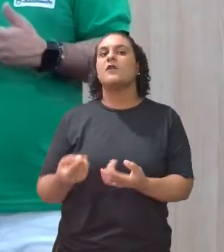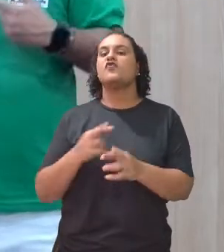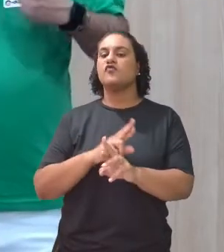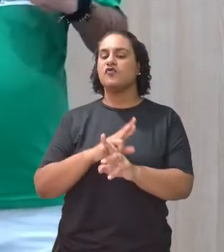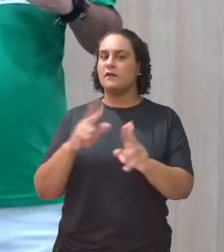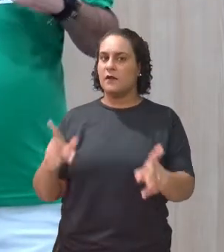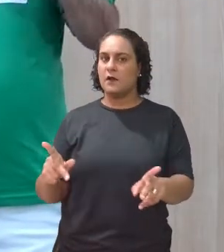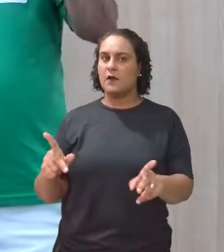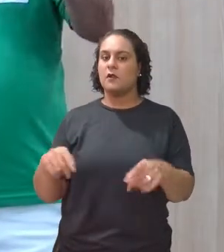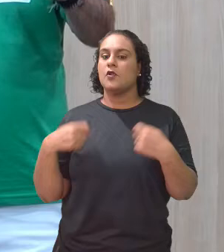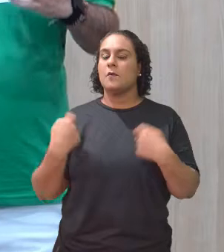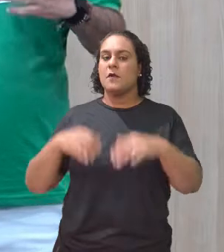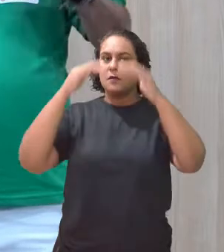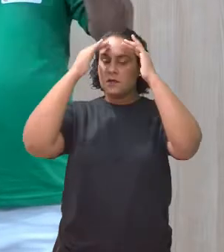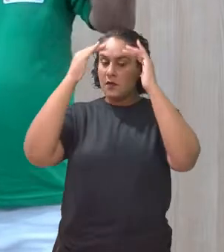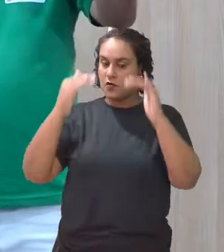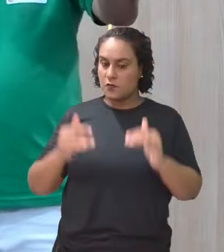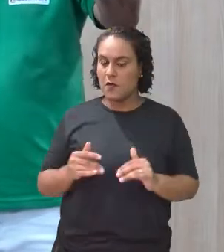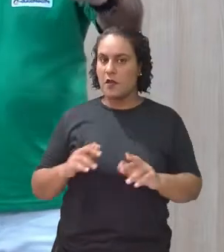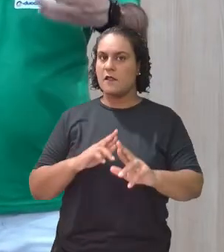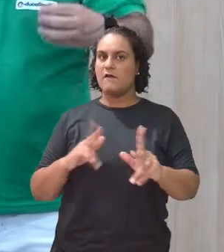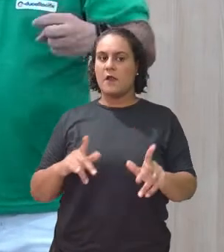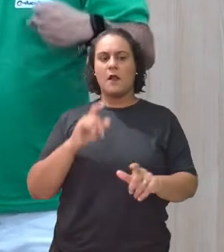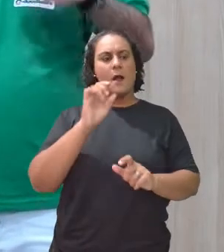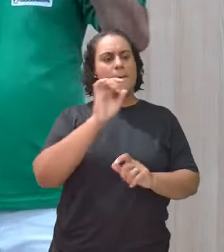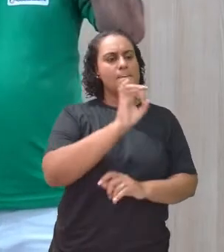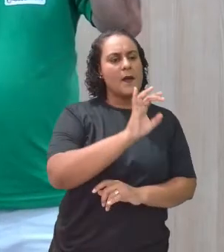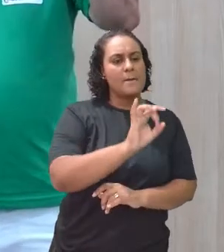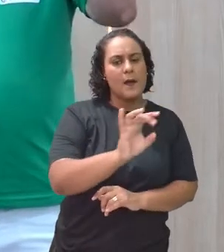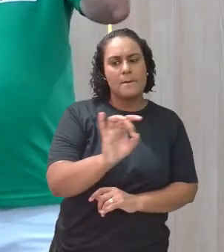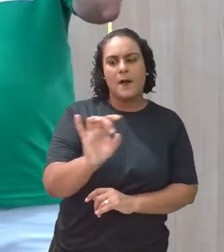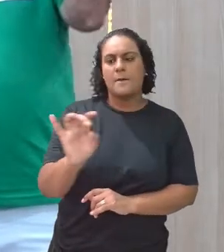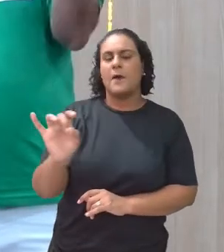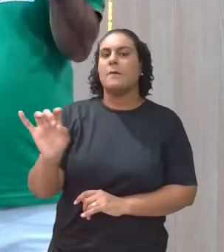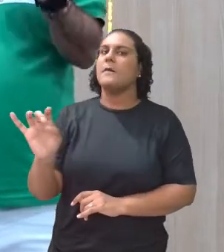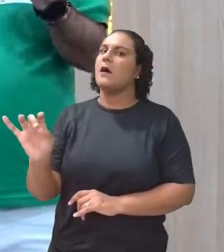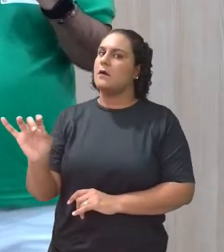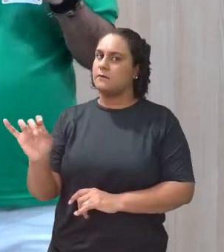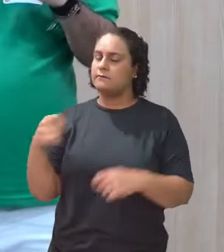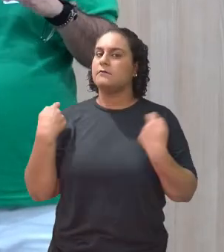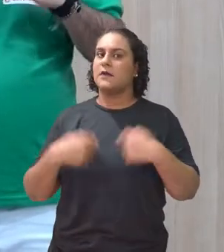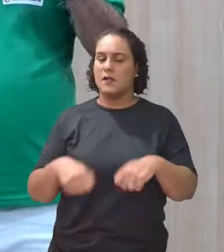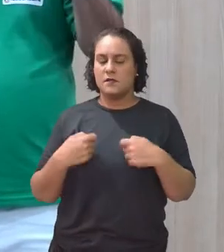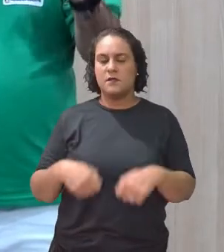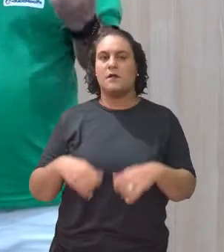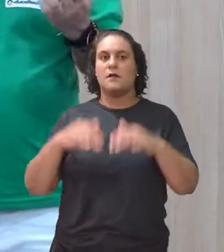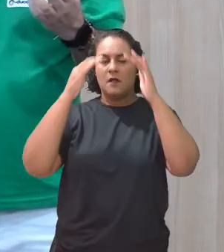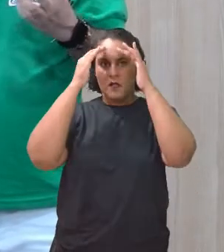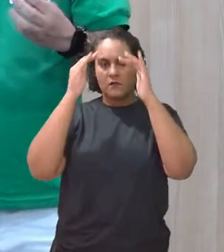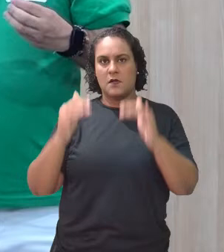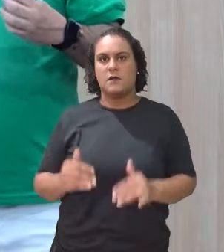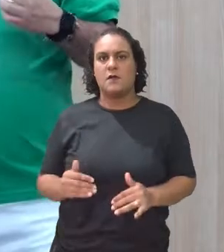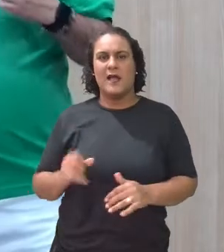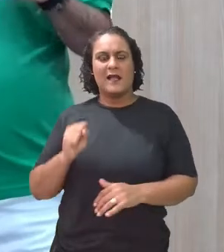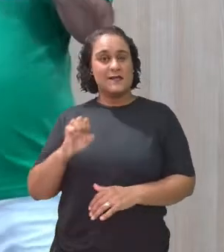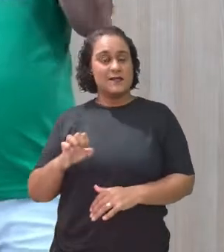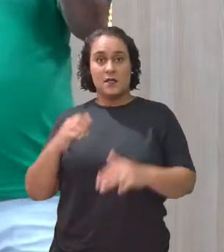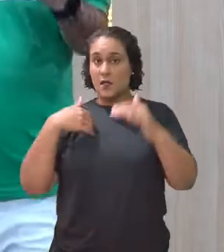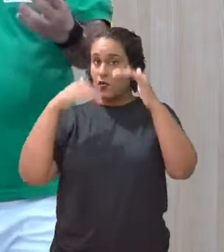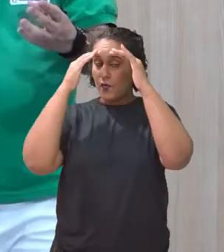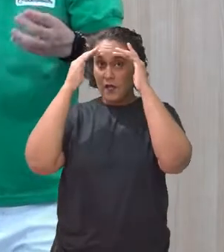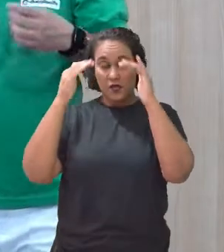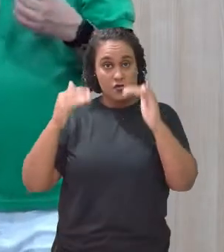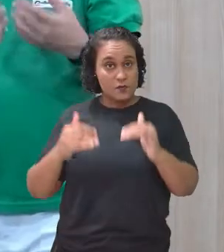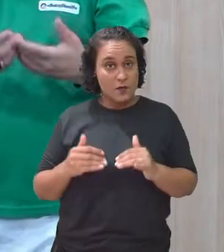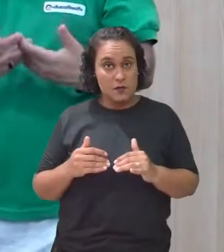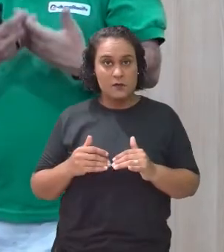Então, quando eu não respeito as diferenças, né, eu posso estar caindo, né, no problema de